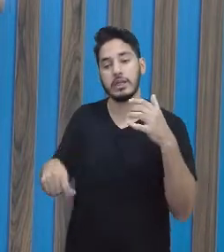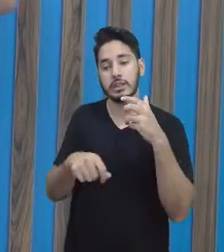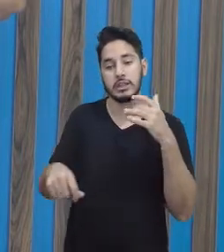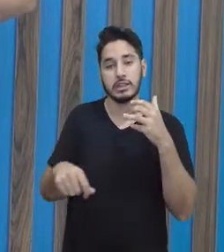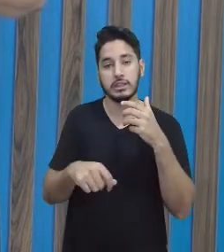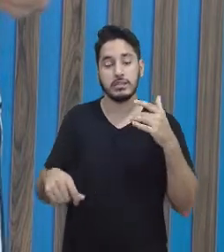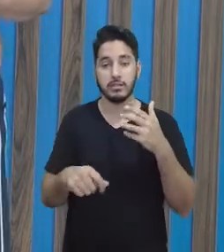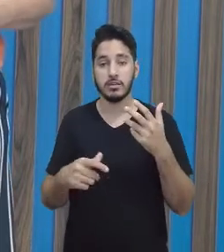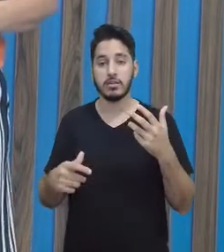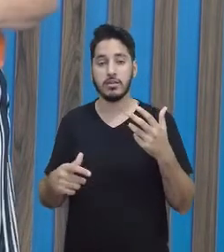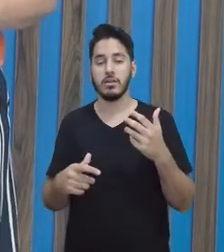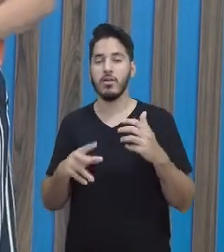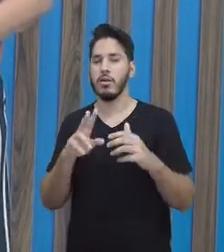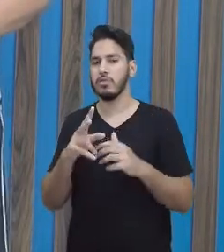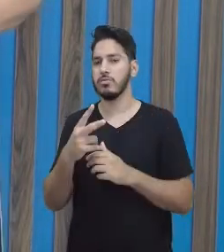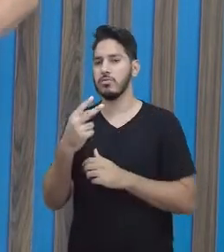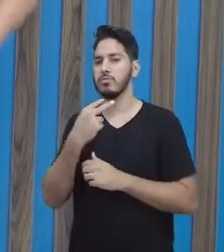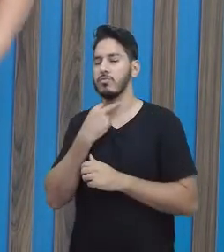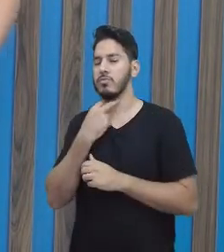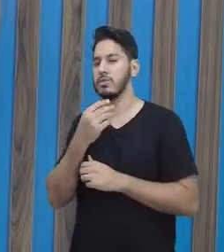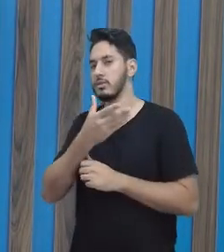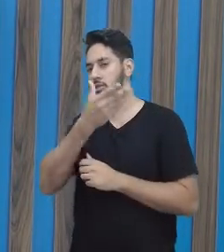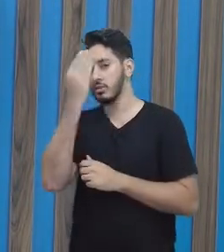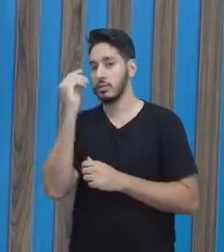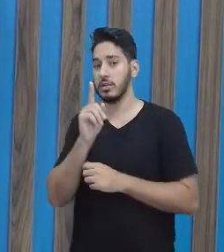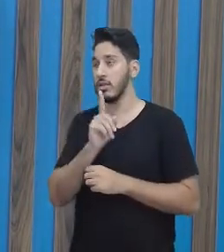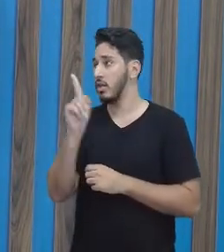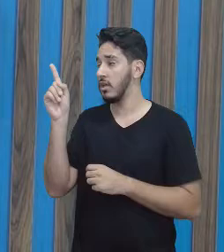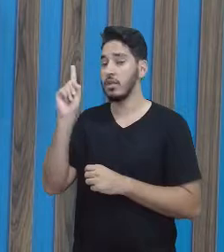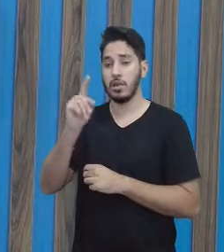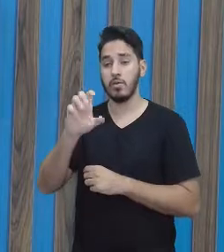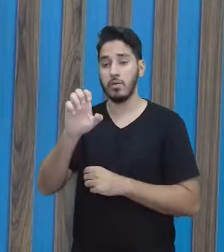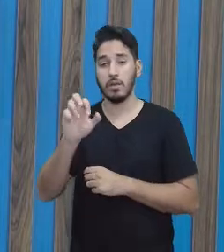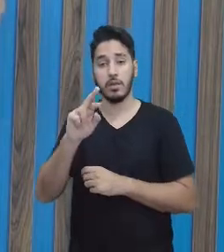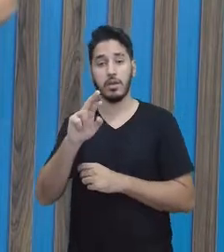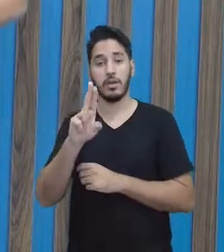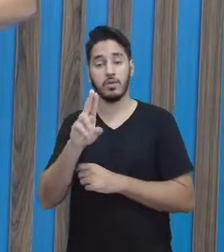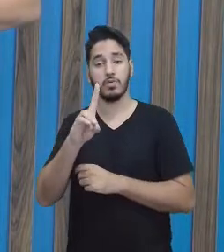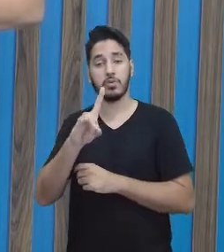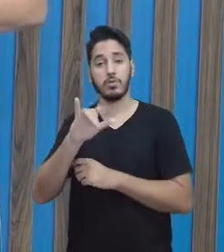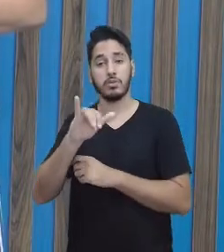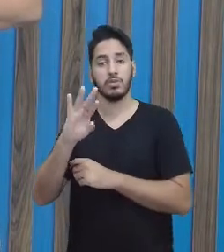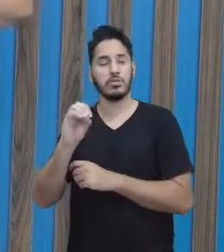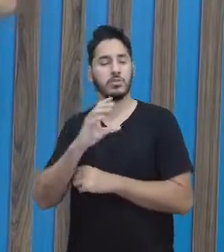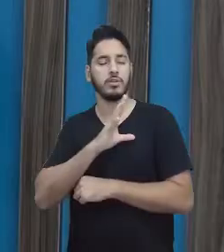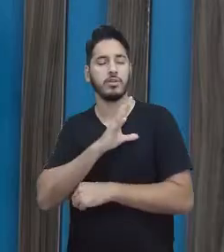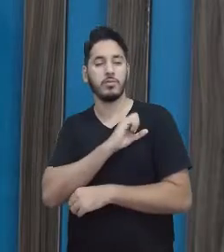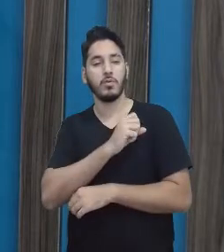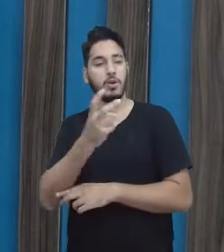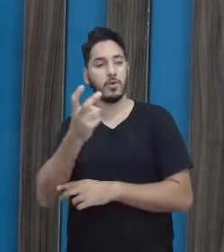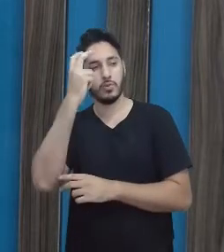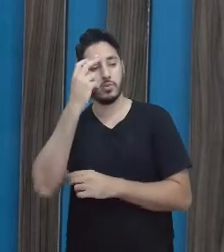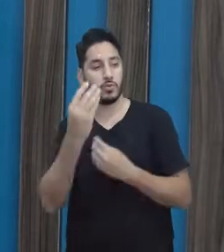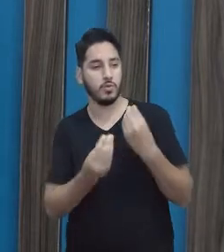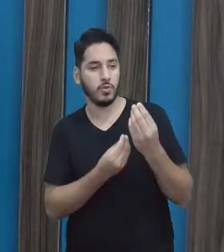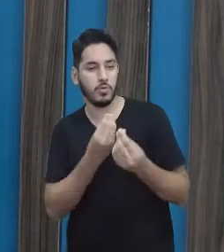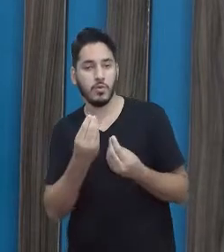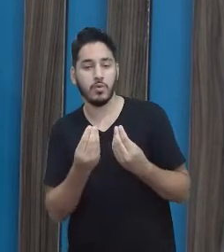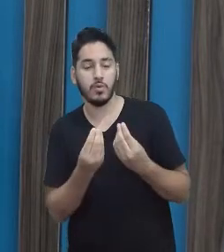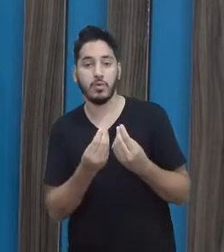ele é a gente não pode esquecer, né, Vilma, que ele é um erudito. Sim, que sim. se apaixonou pela cultura,